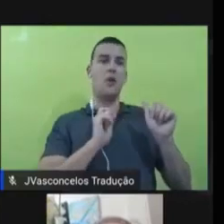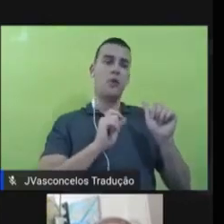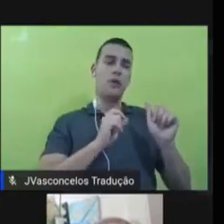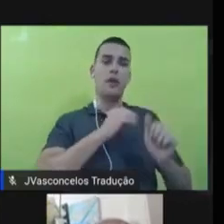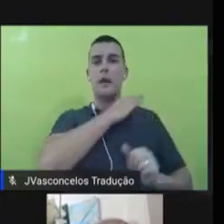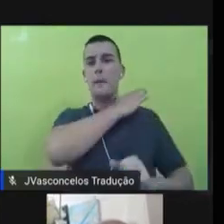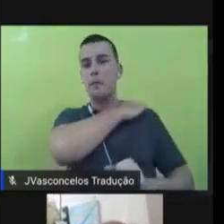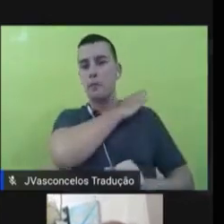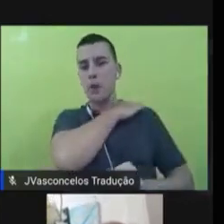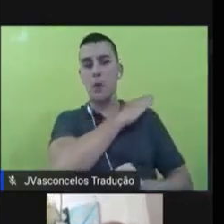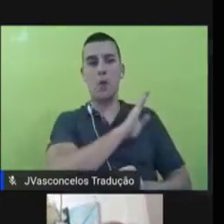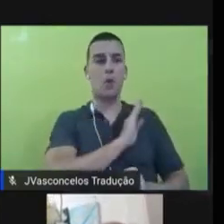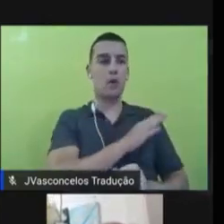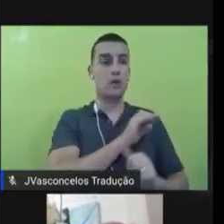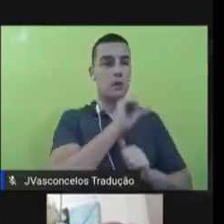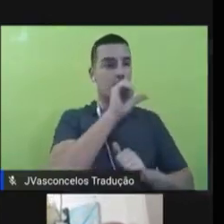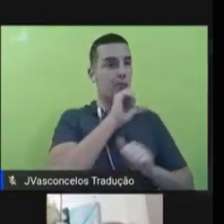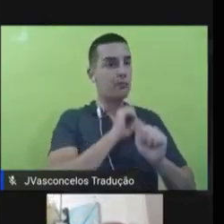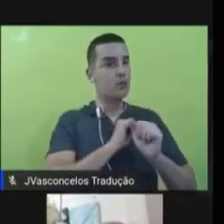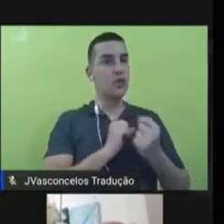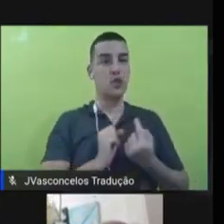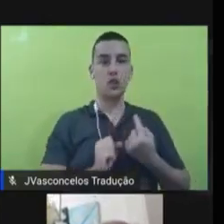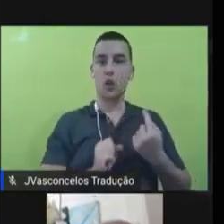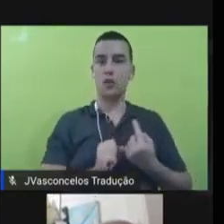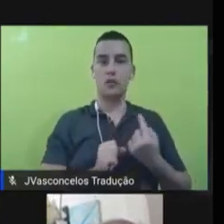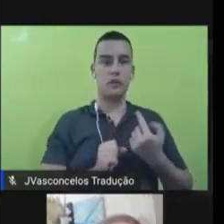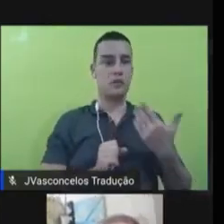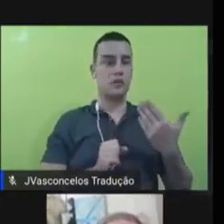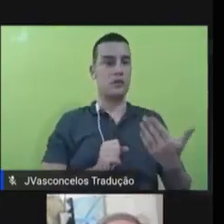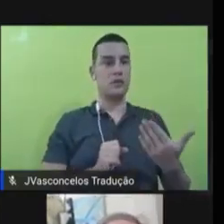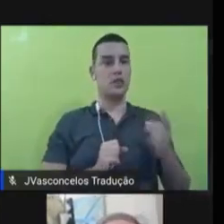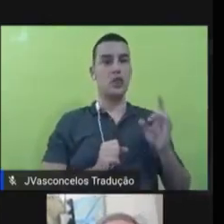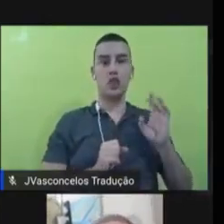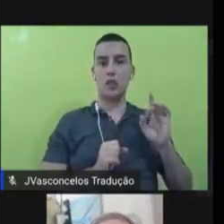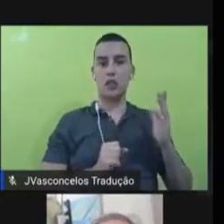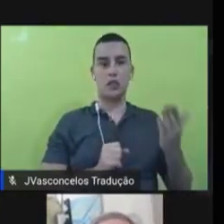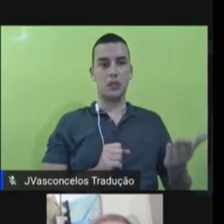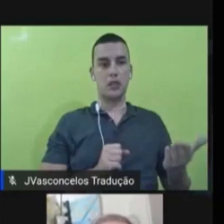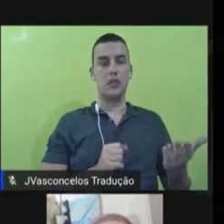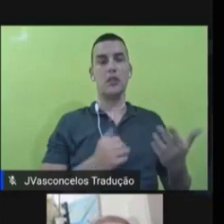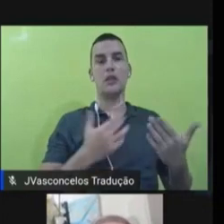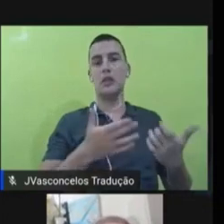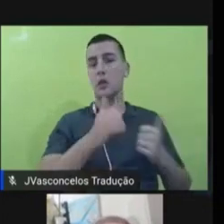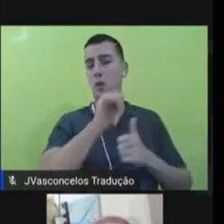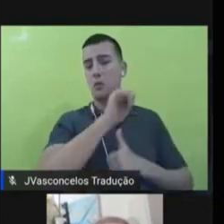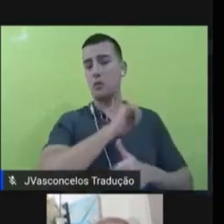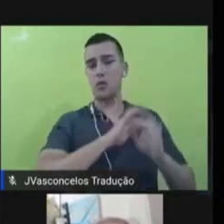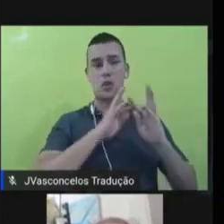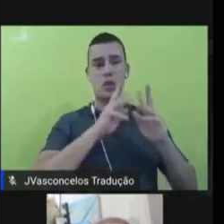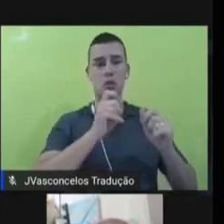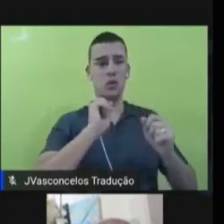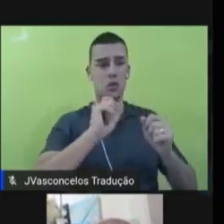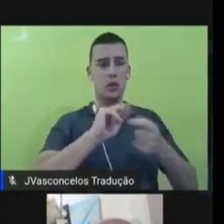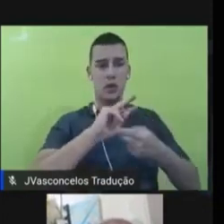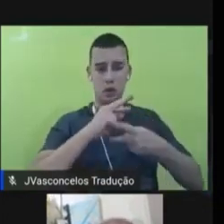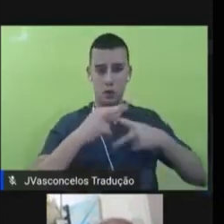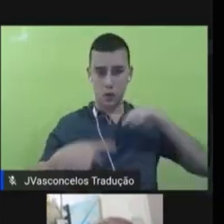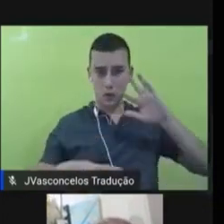pulmão, coração, e alterando, então, todo o seu perfil